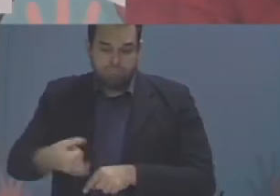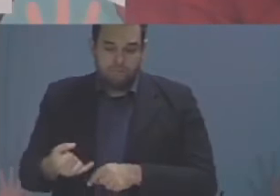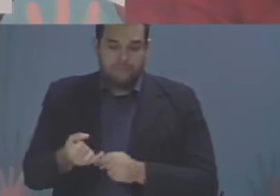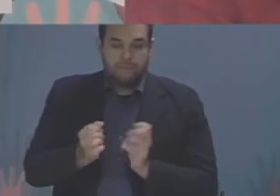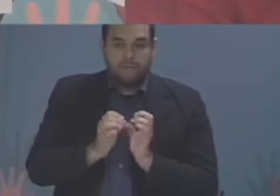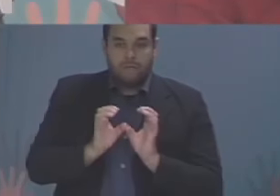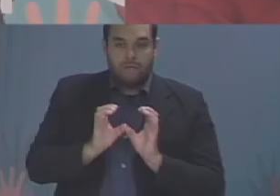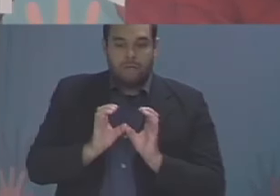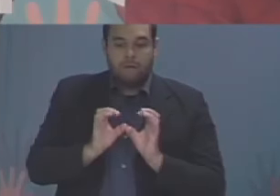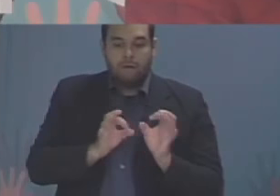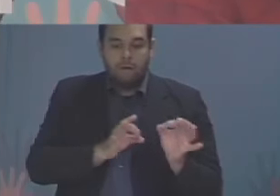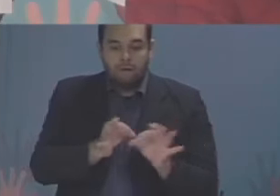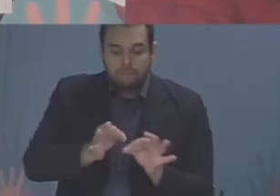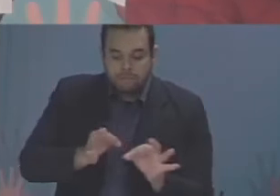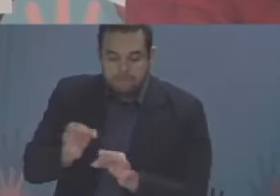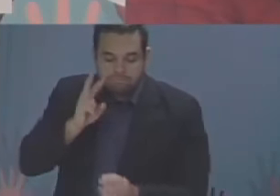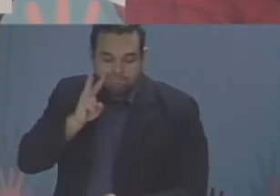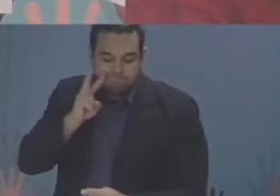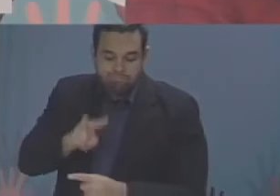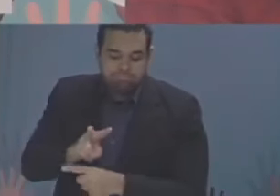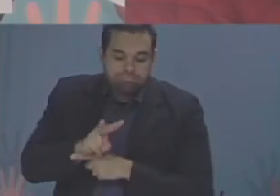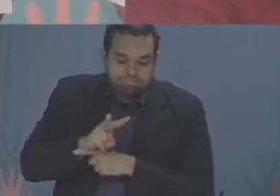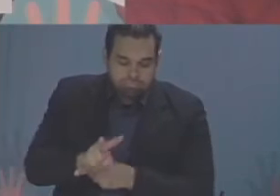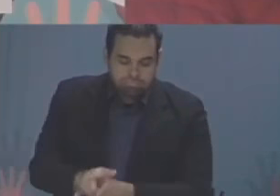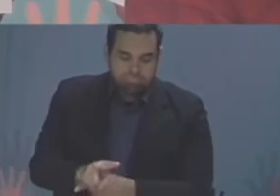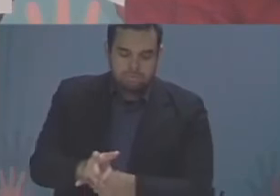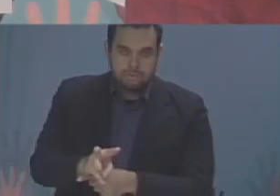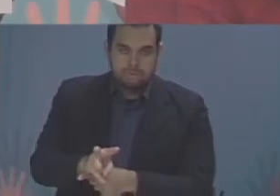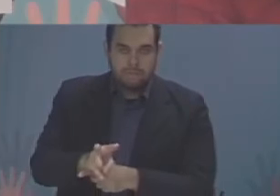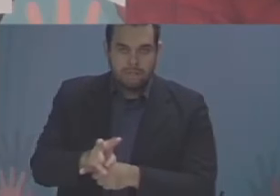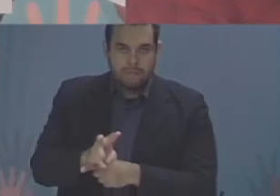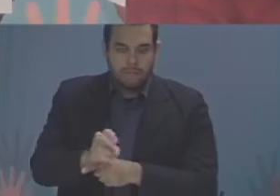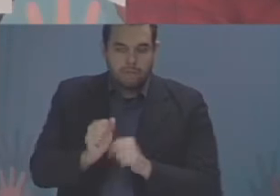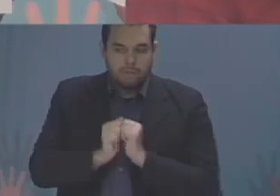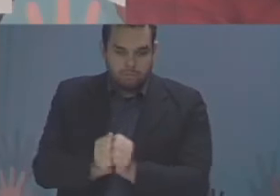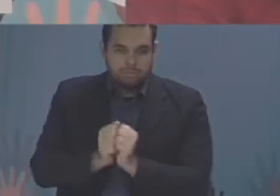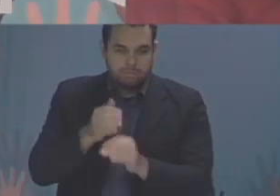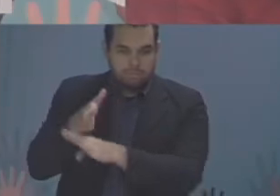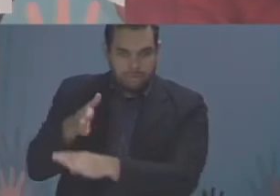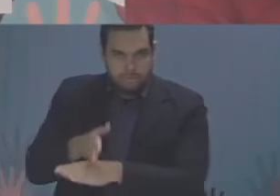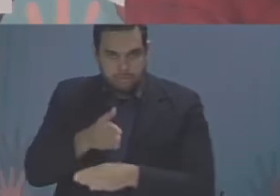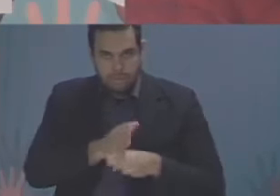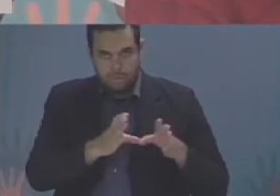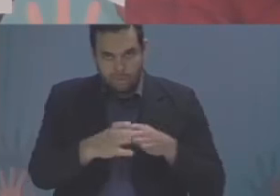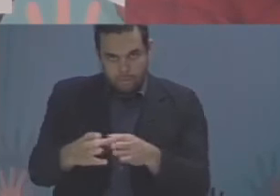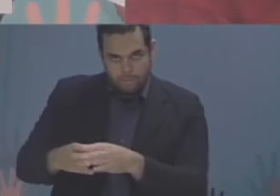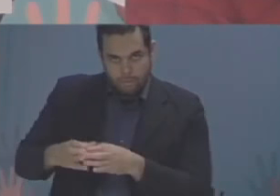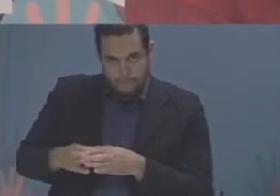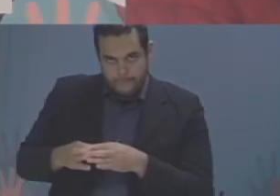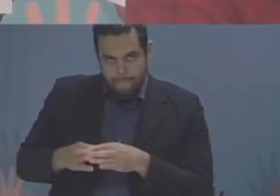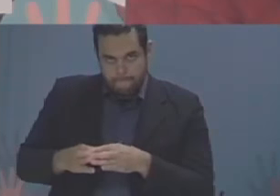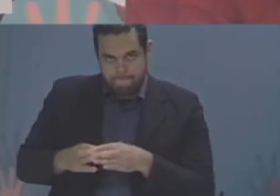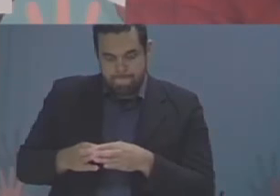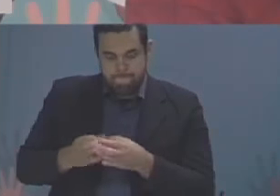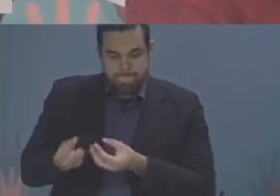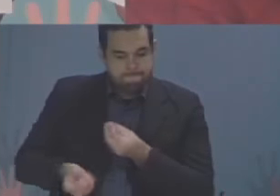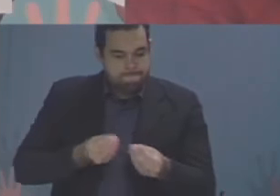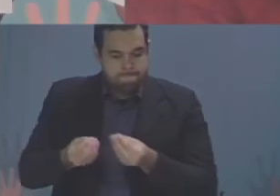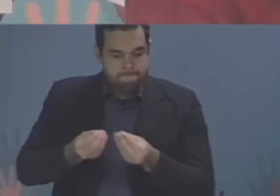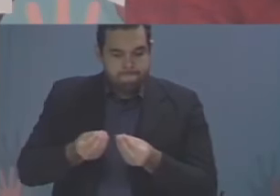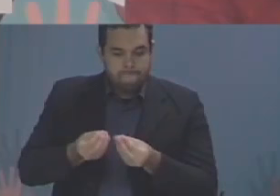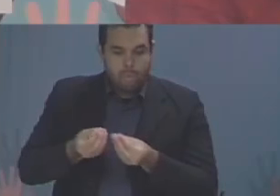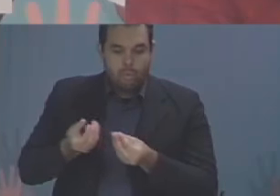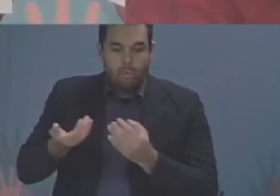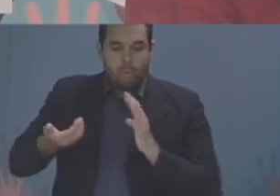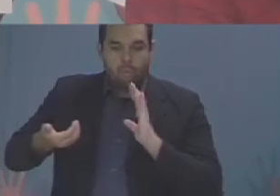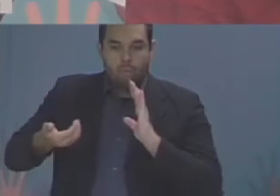monitorar, com intensa participação da categoria e de movimentos sociais, a execução e as deliberações do Congresso